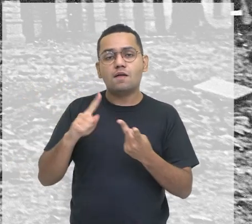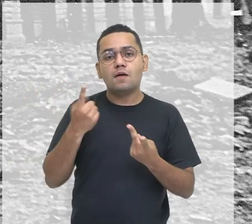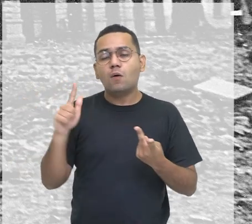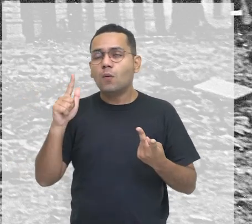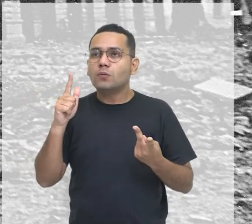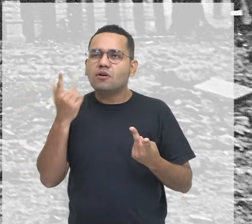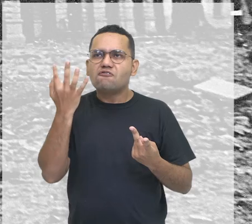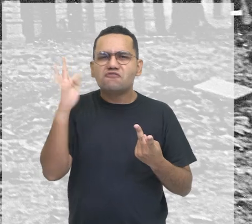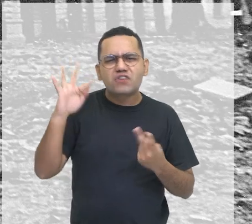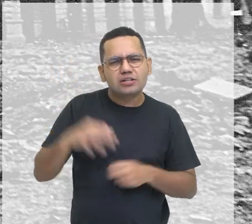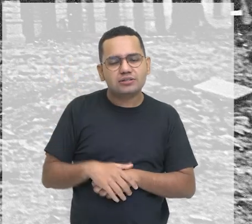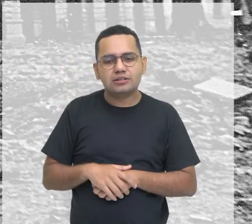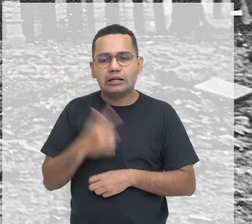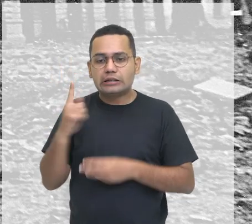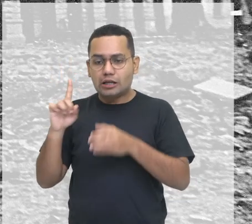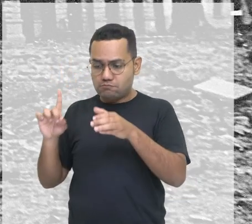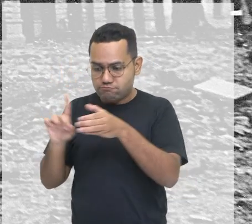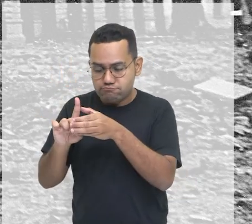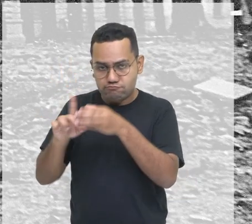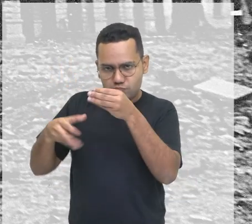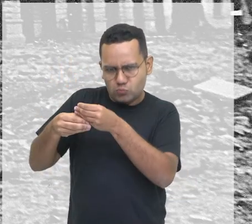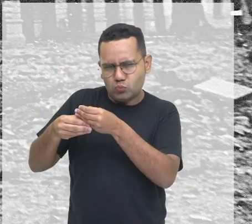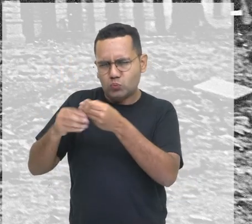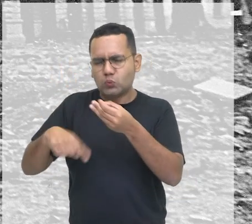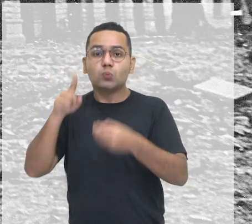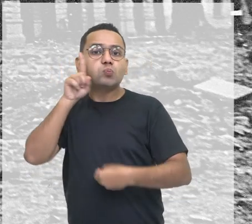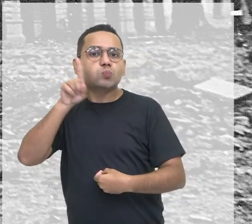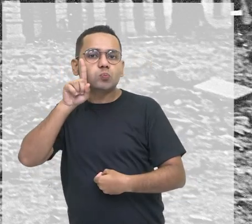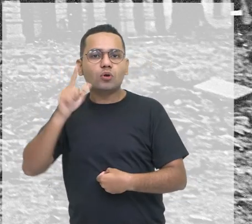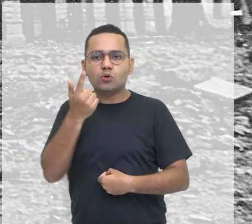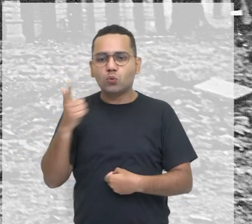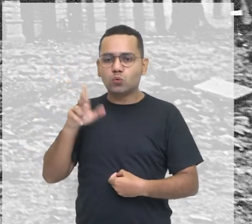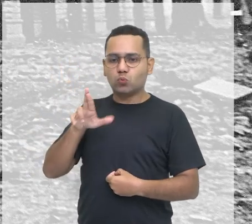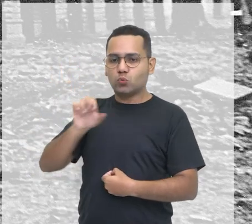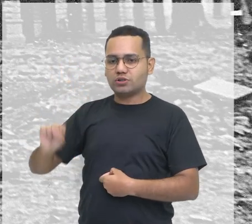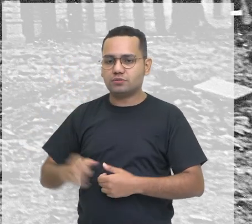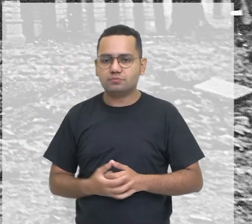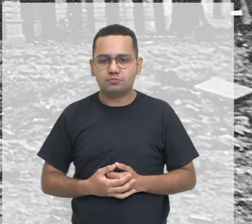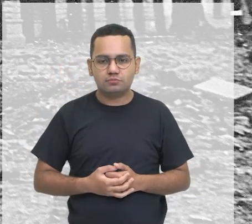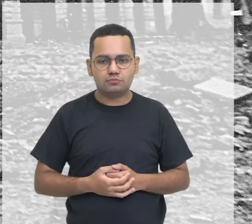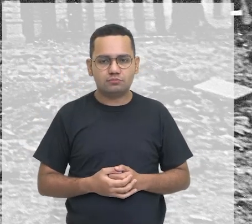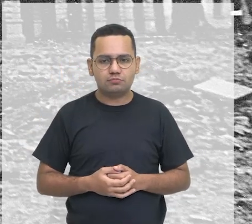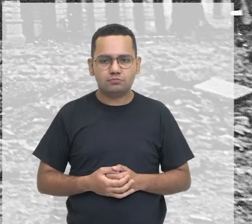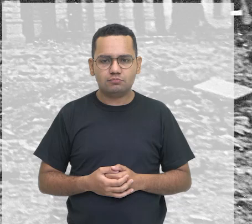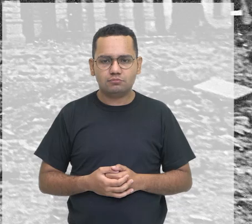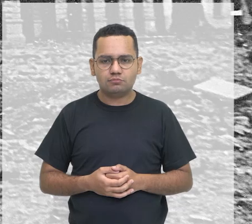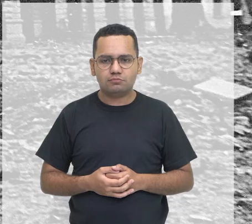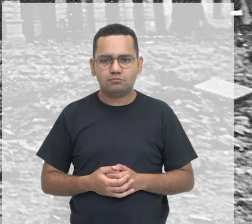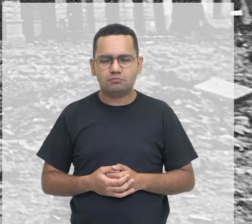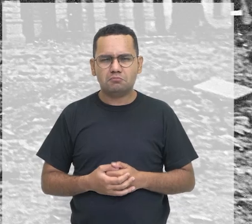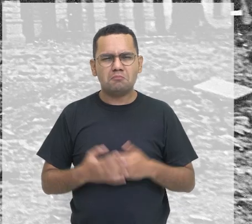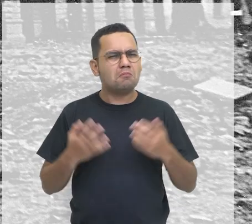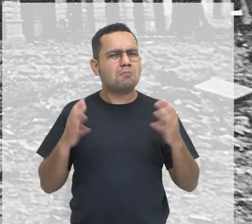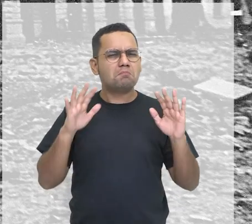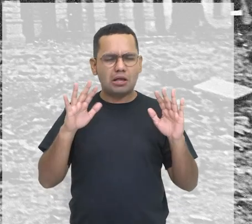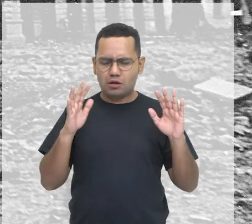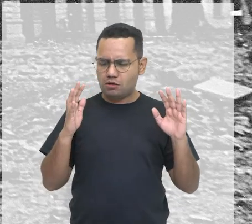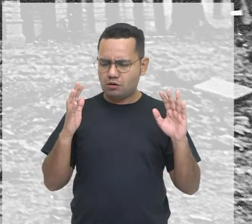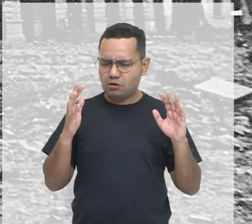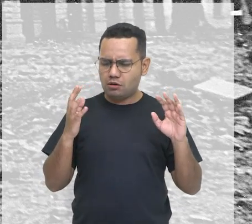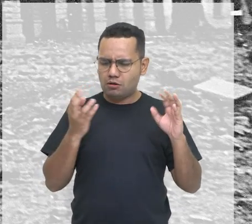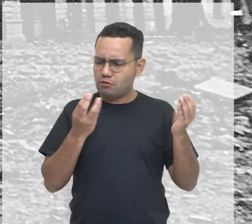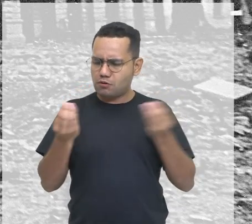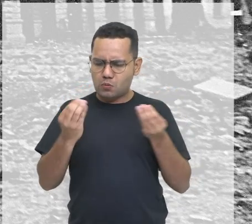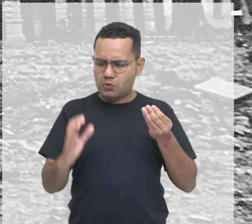tem a inclusão tanto de Estados Unidos como também de União Soviética. Mas, professor, como é que aconteceu esse conflito propriamente